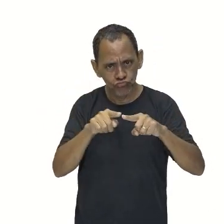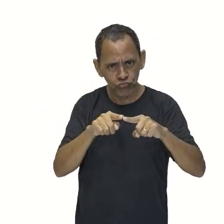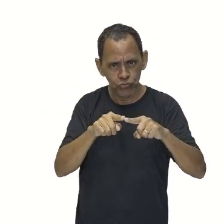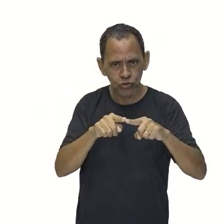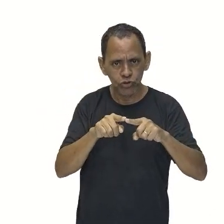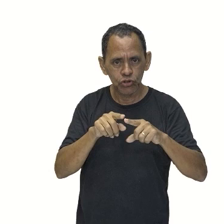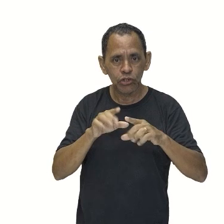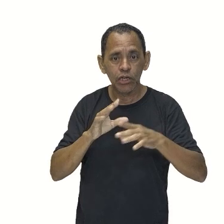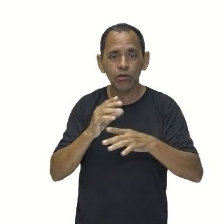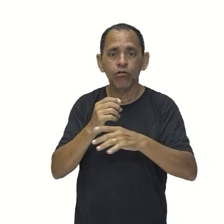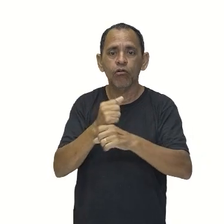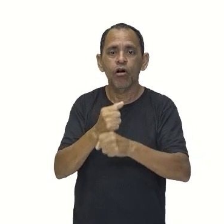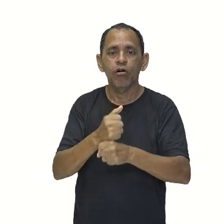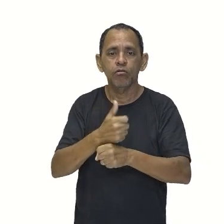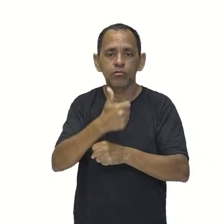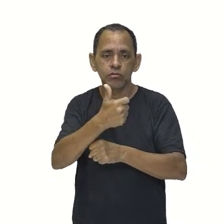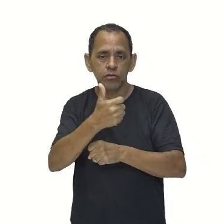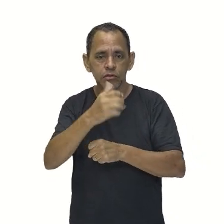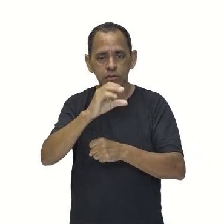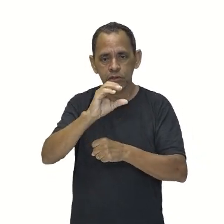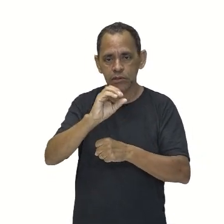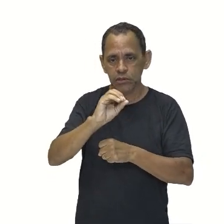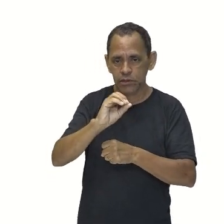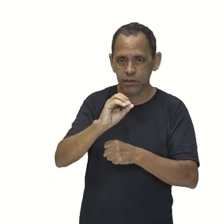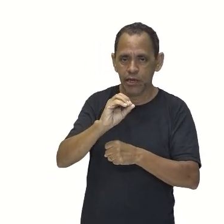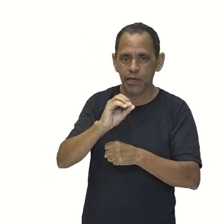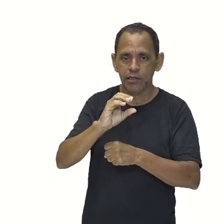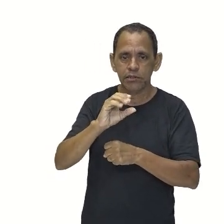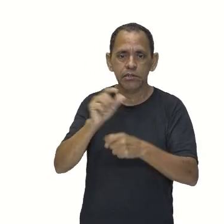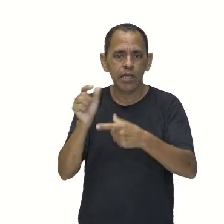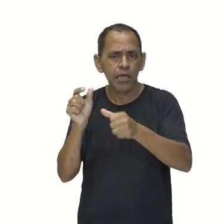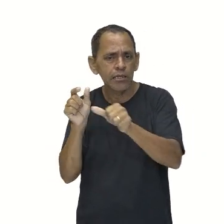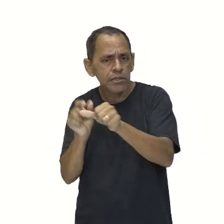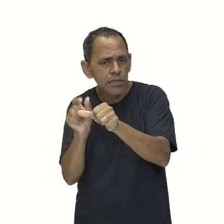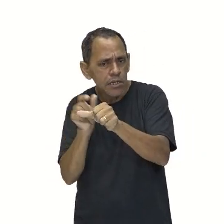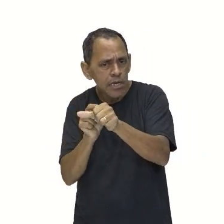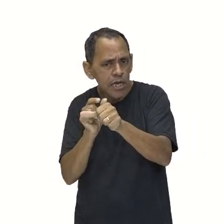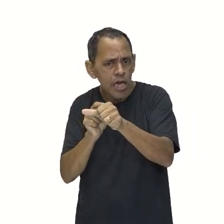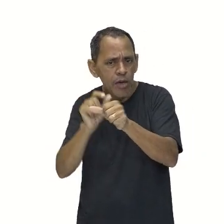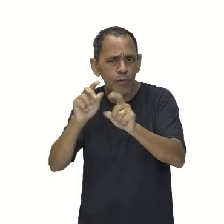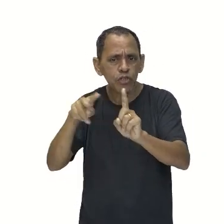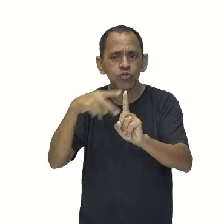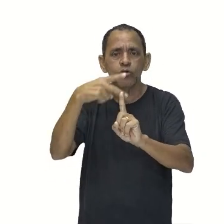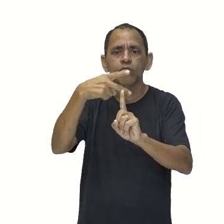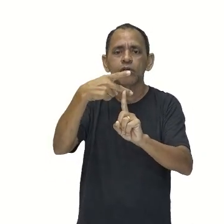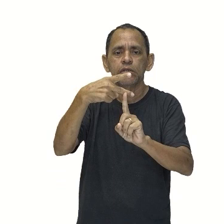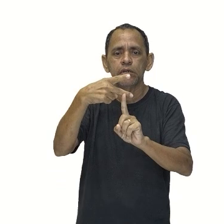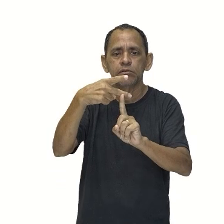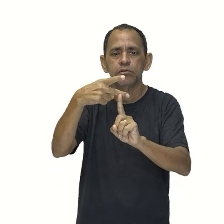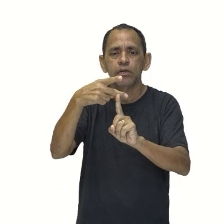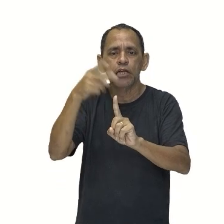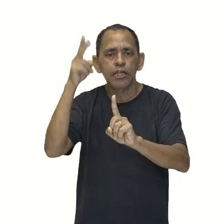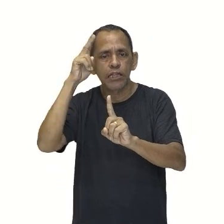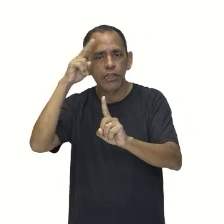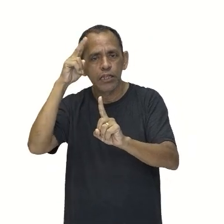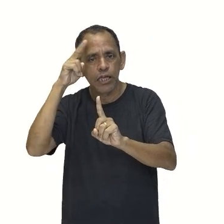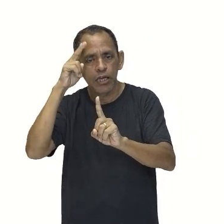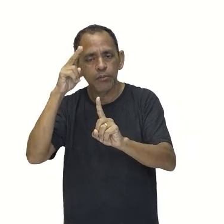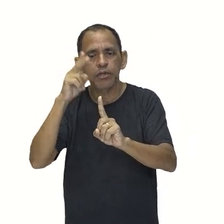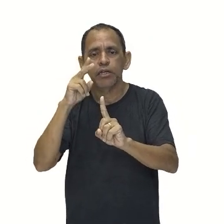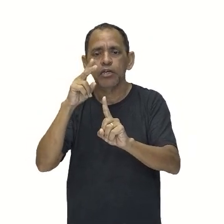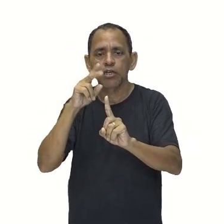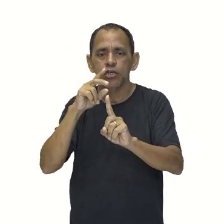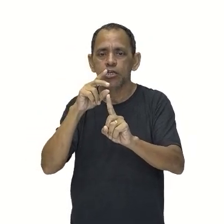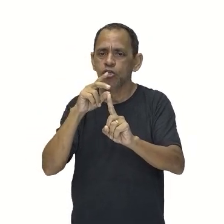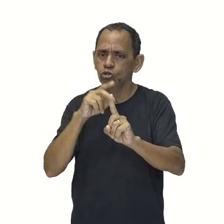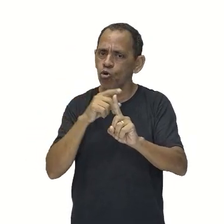ao quadrado, certo? Por que ficou ao quadrado, professor? Lembrando que em cima, olha, aqui eu estou multiplicando, esse cara